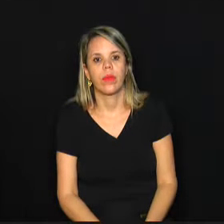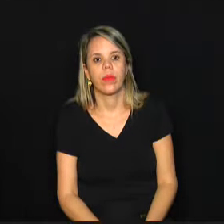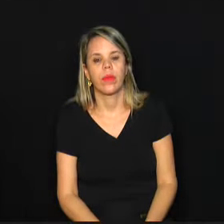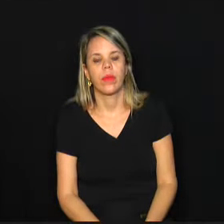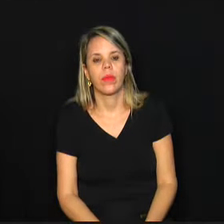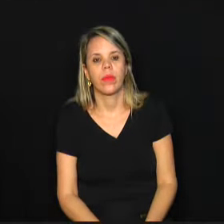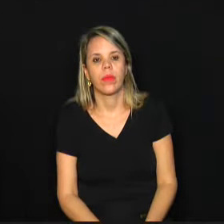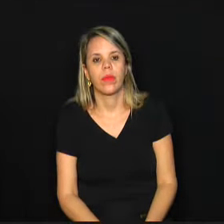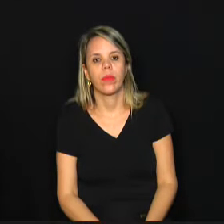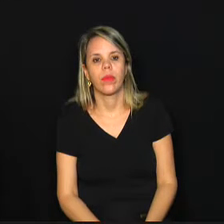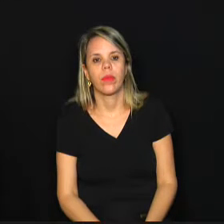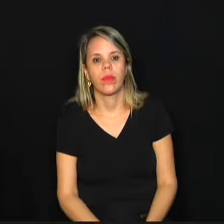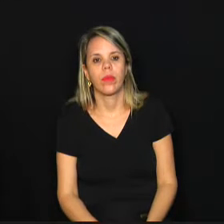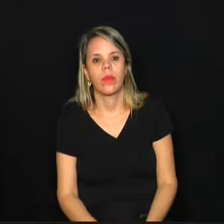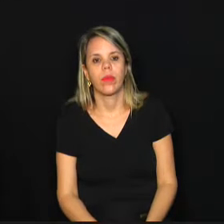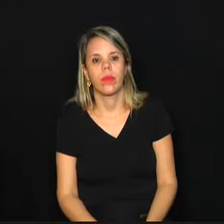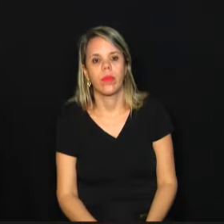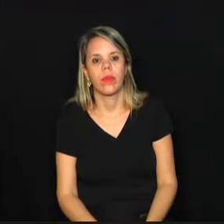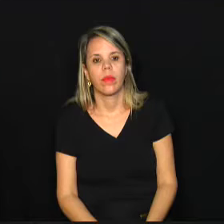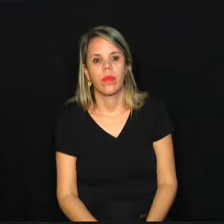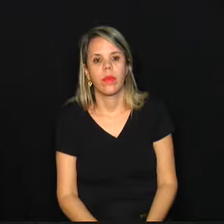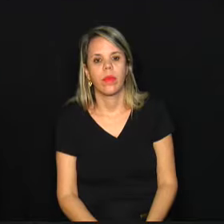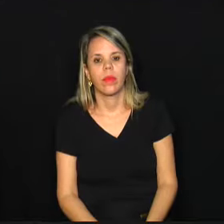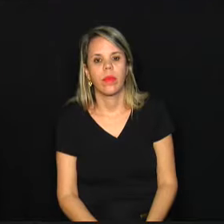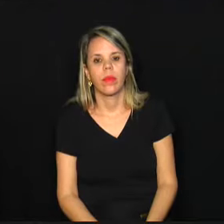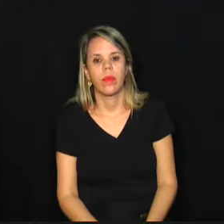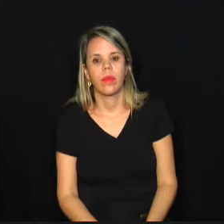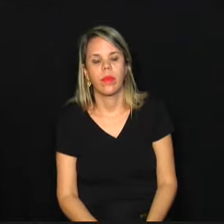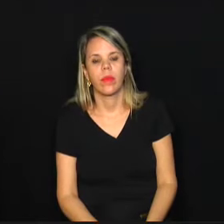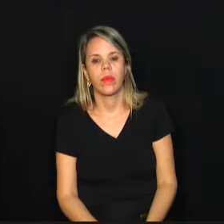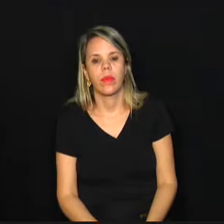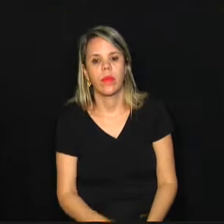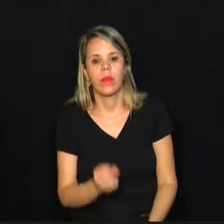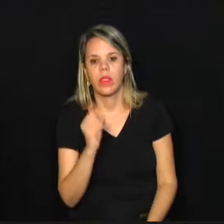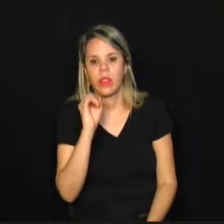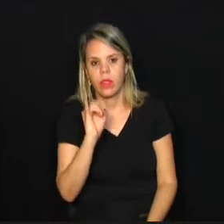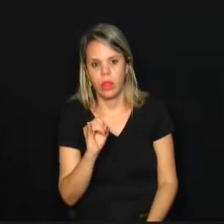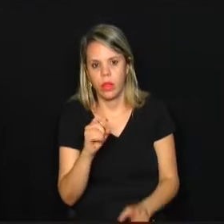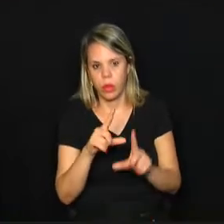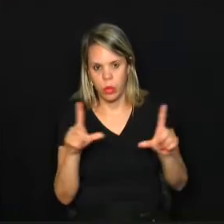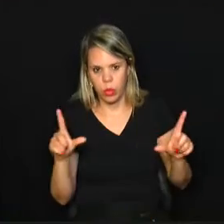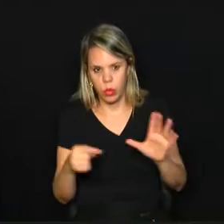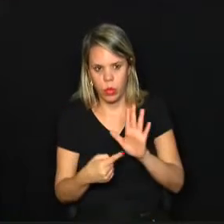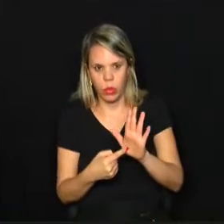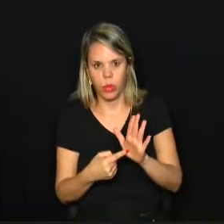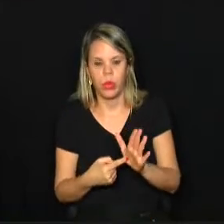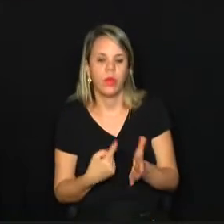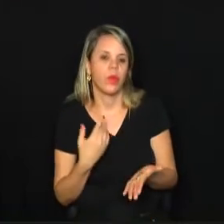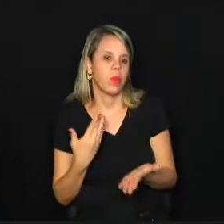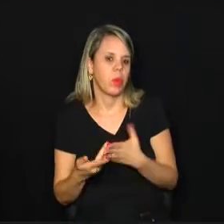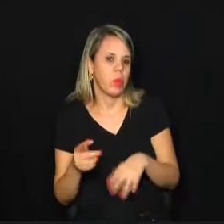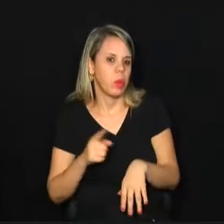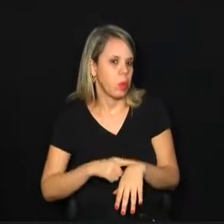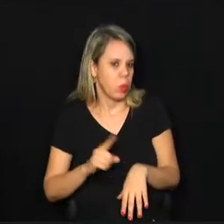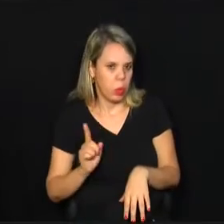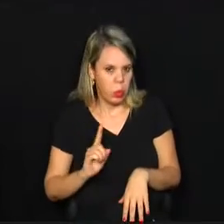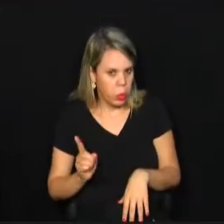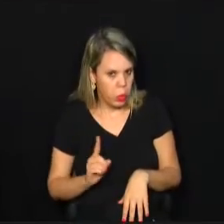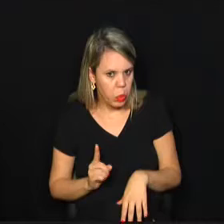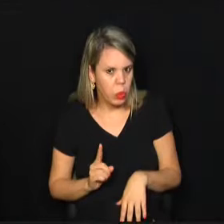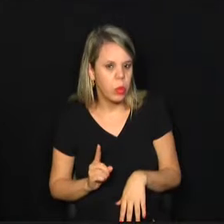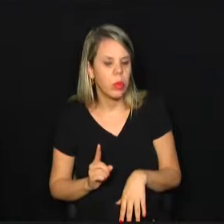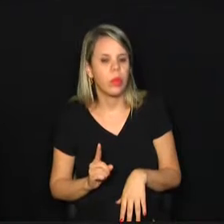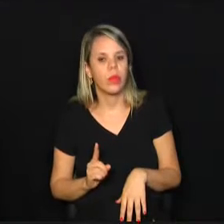felizes na apresentação. Se eventualmente ela aparecer, para não perder sem mais